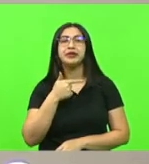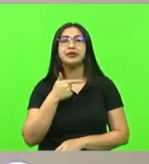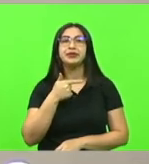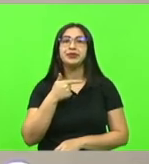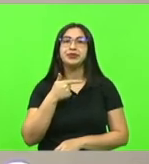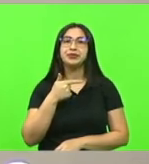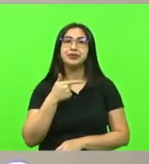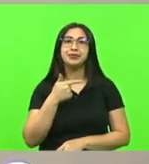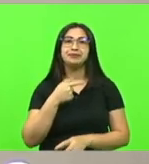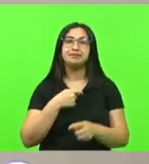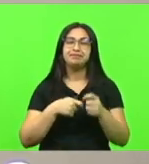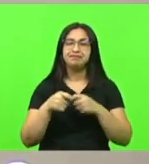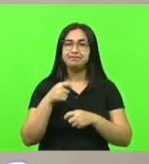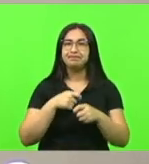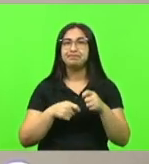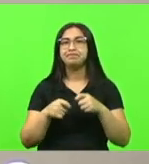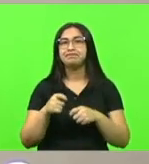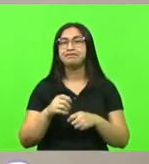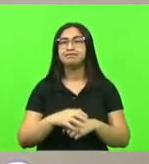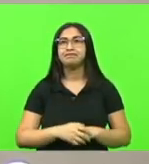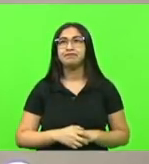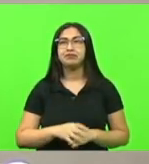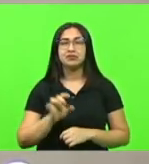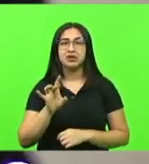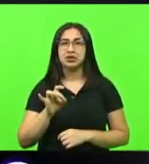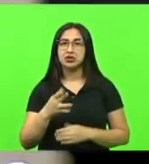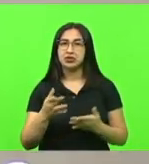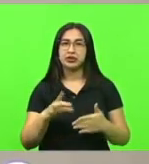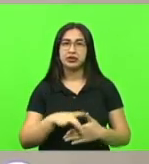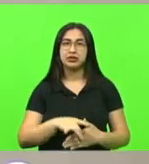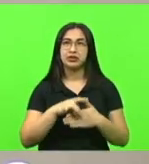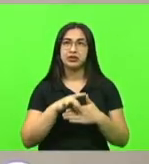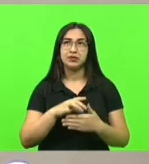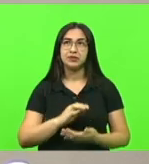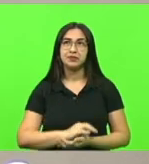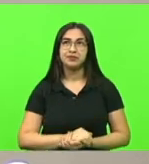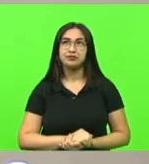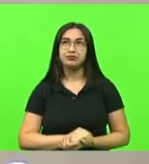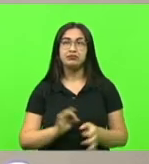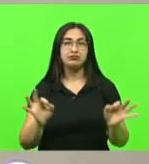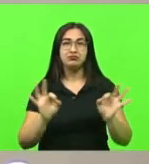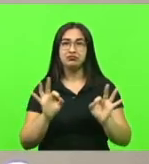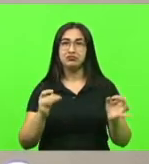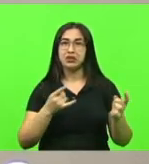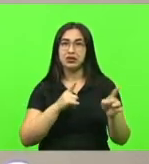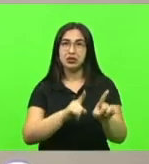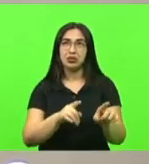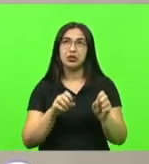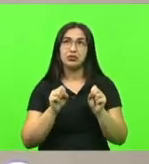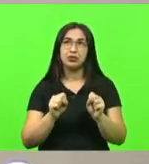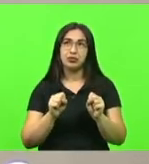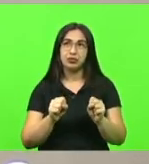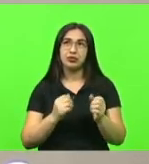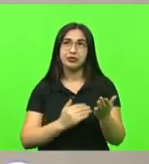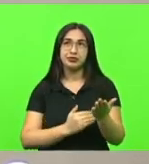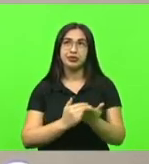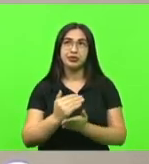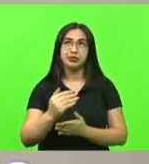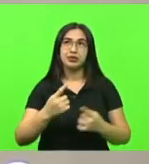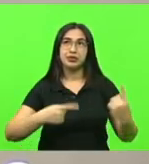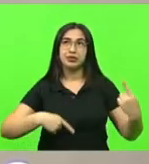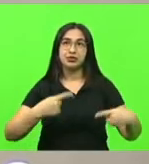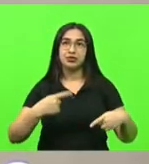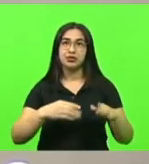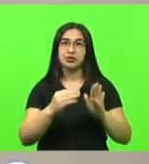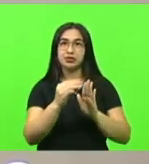providências. Seriam esses, senhores líderes? Não havendo objeção, nós passaremos à discussão das